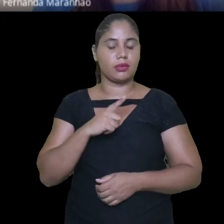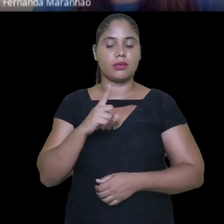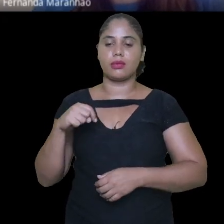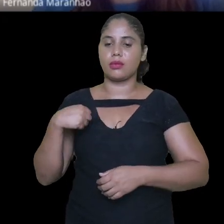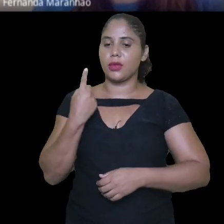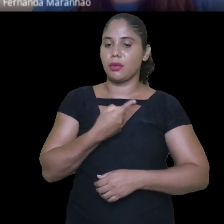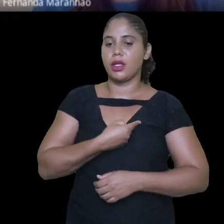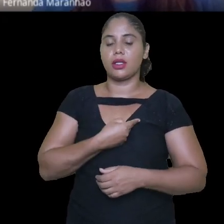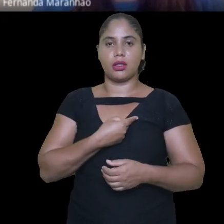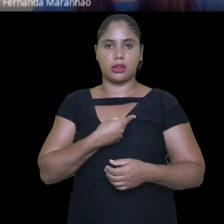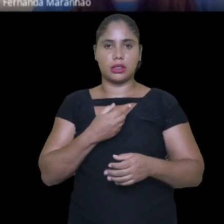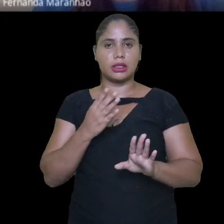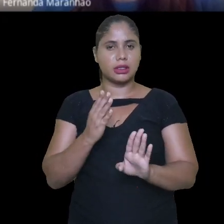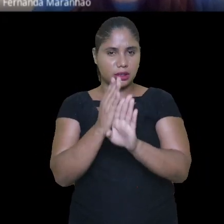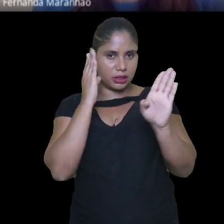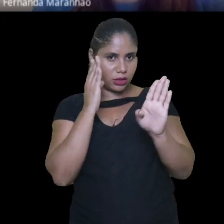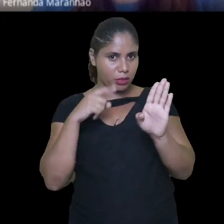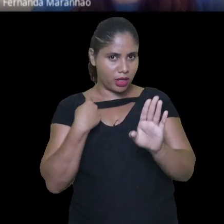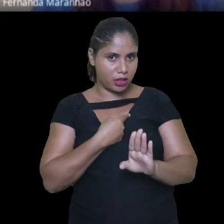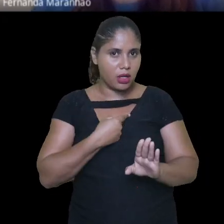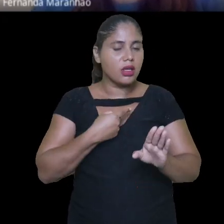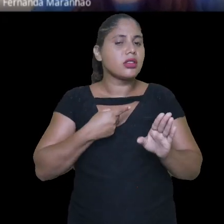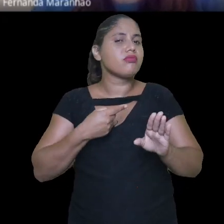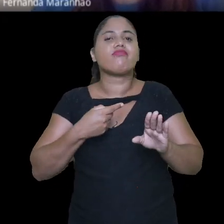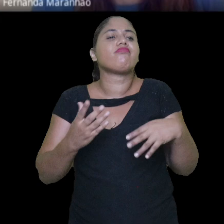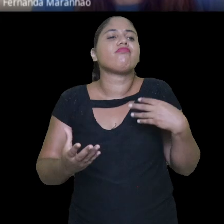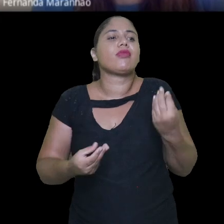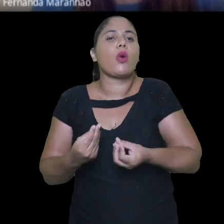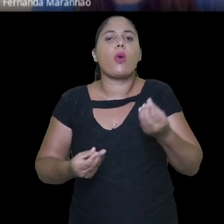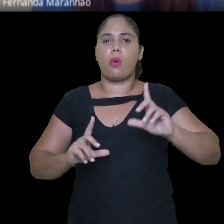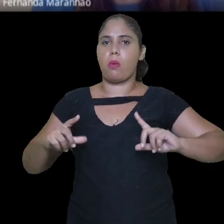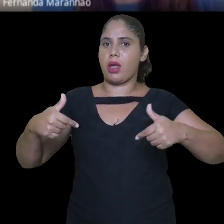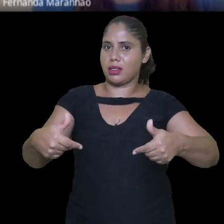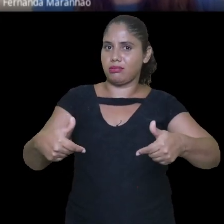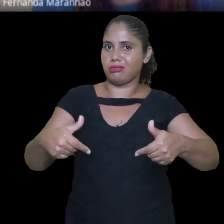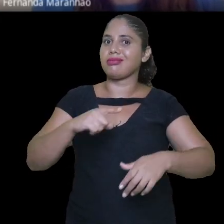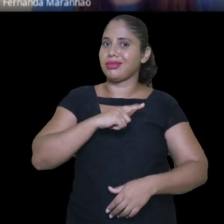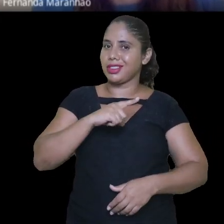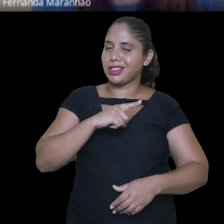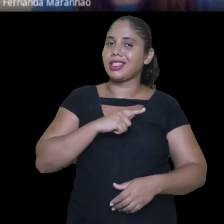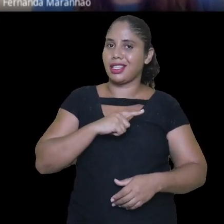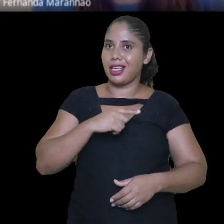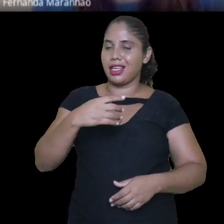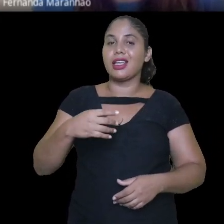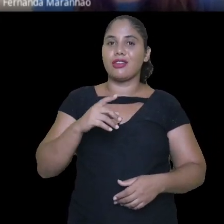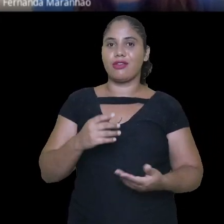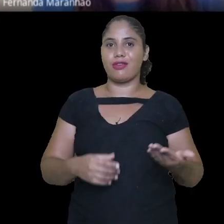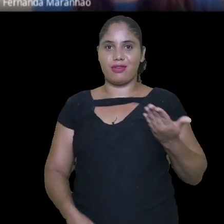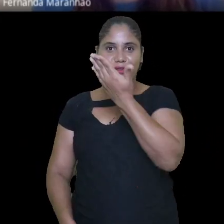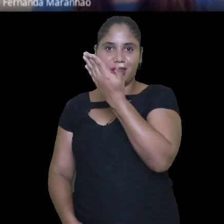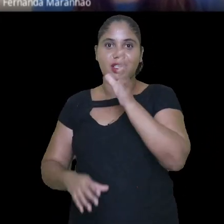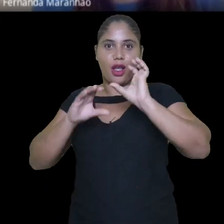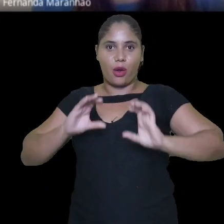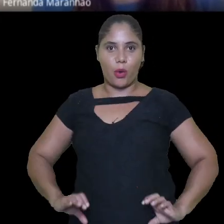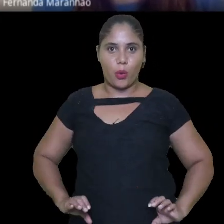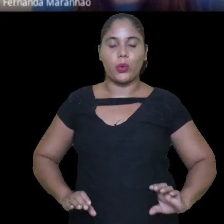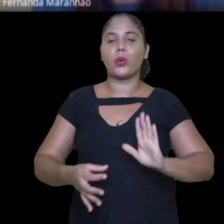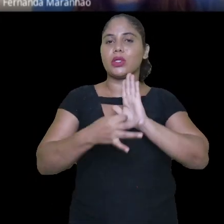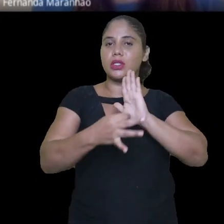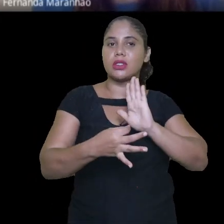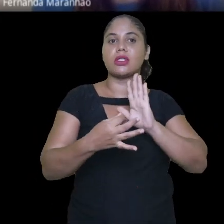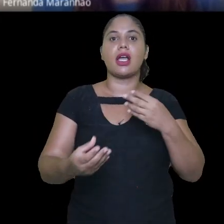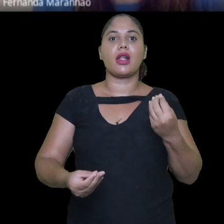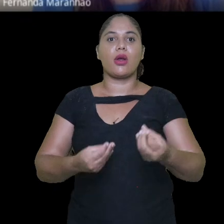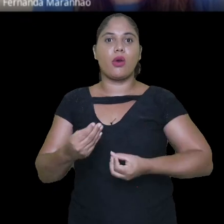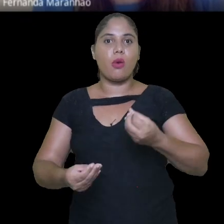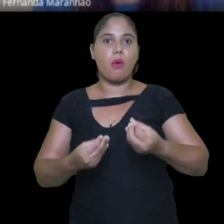de condutas sugeridas, baseadas na evidência, baseada em literatura recente, quando estivermos diante de um paciente